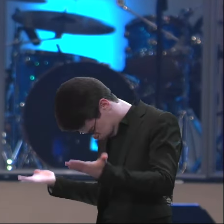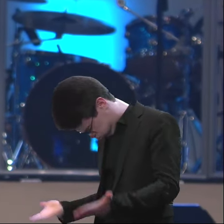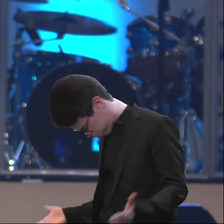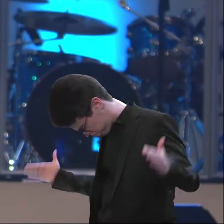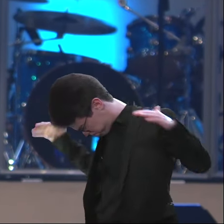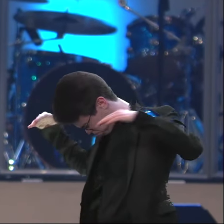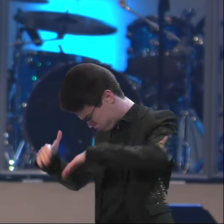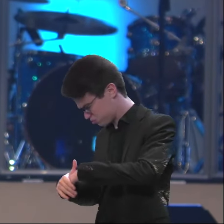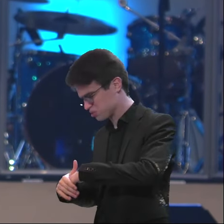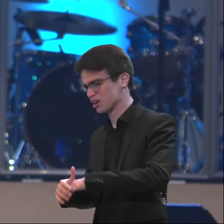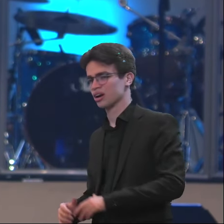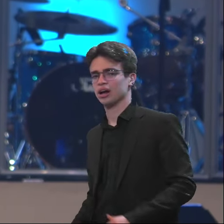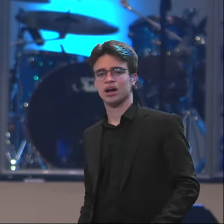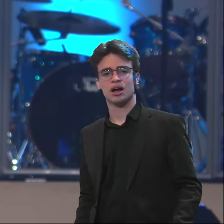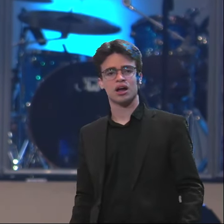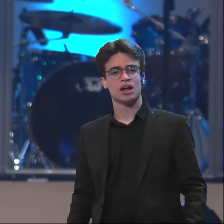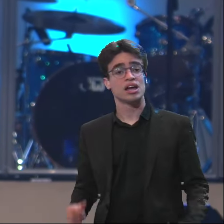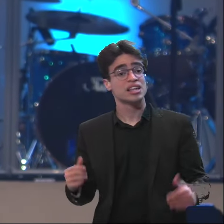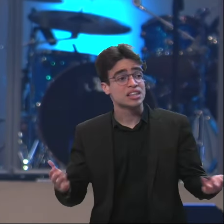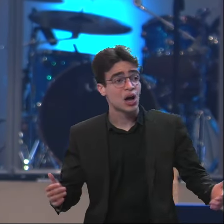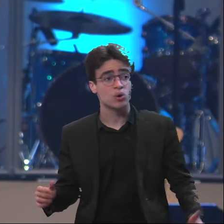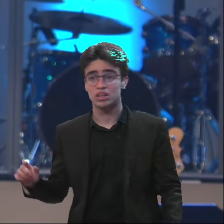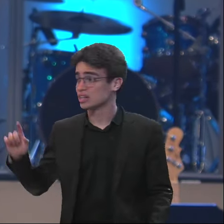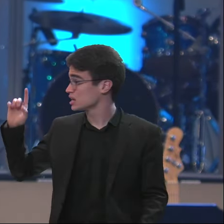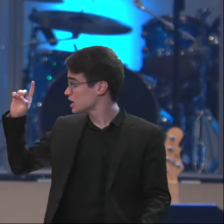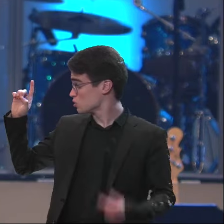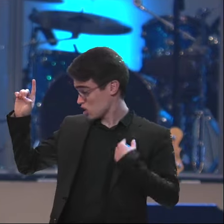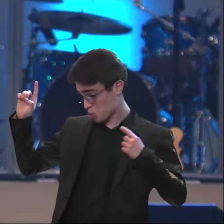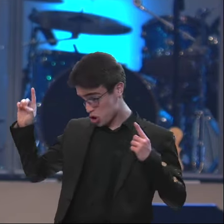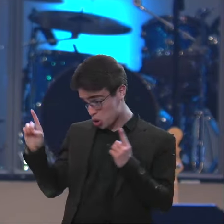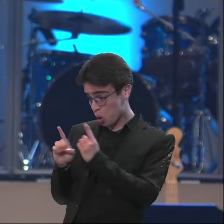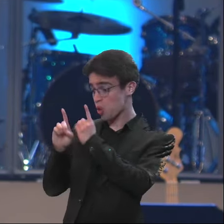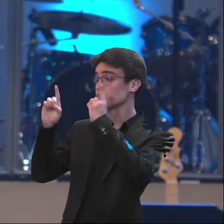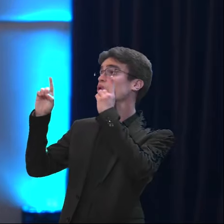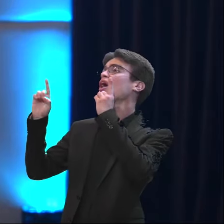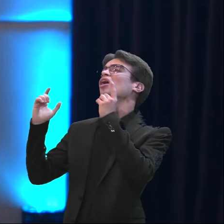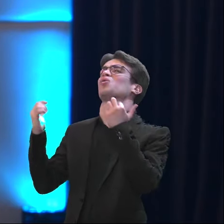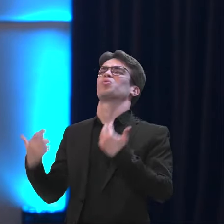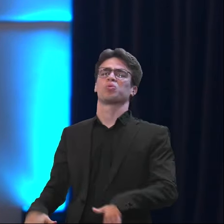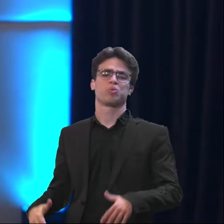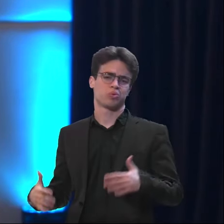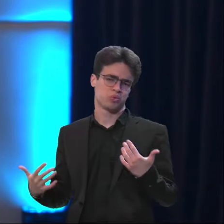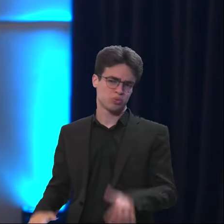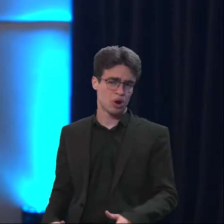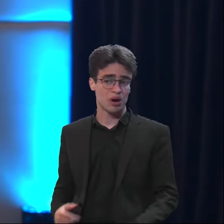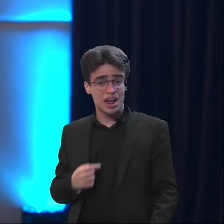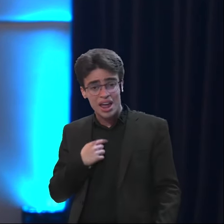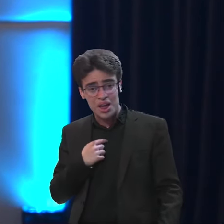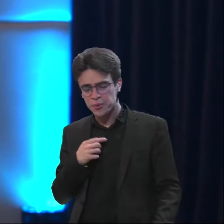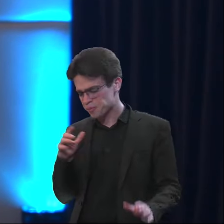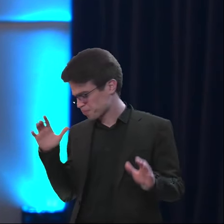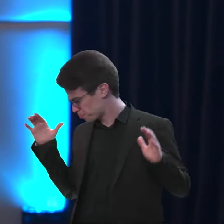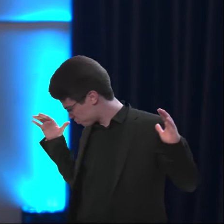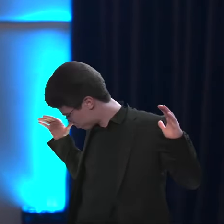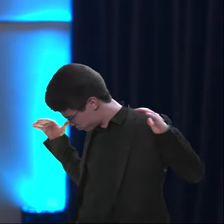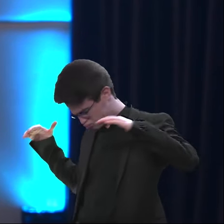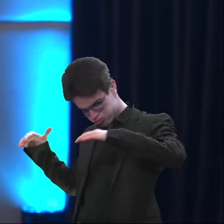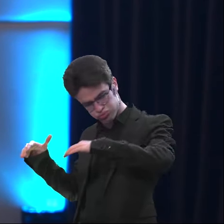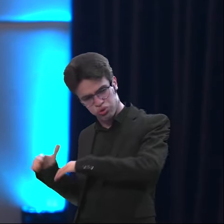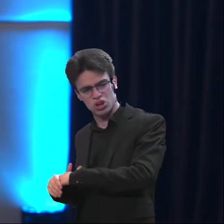a presença manifesta do Senhor, ela nos faz ficar prostrados.